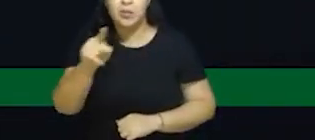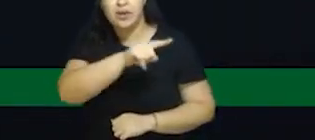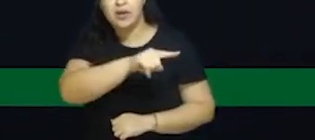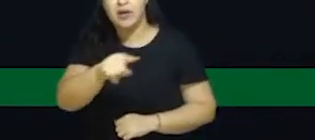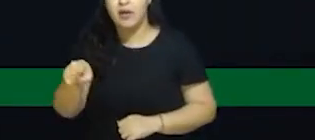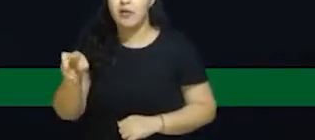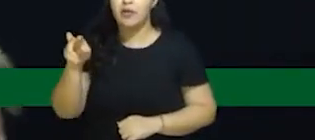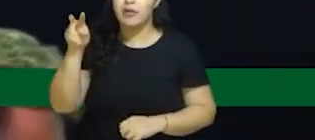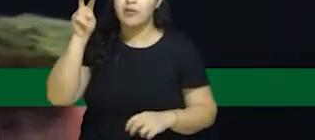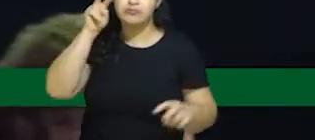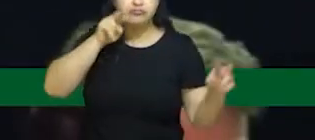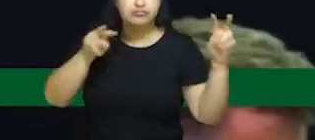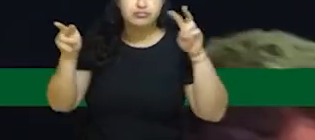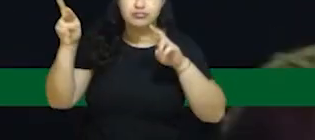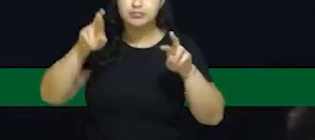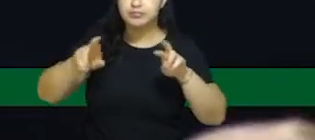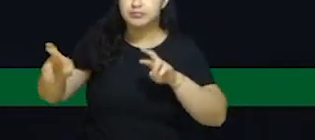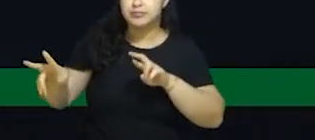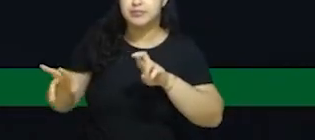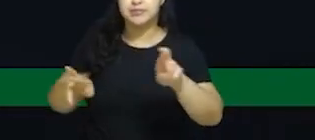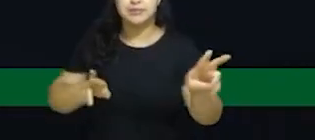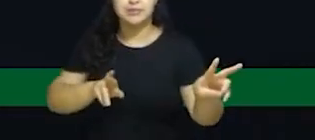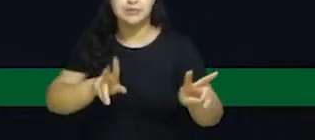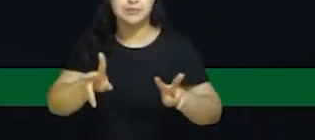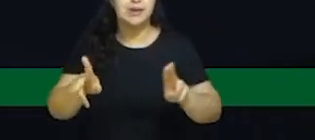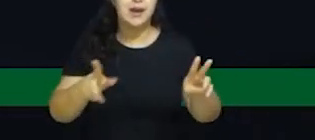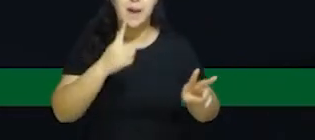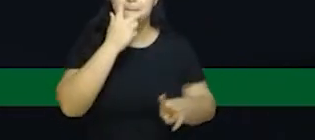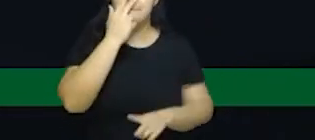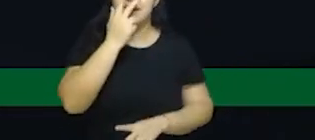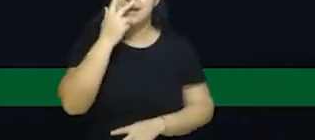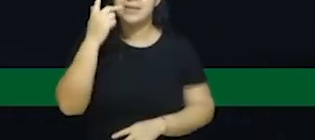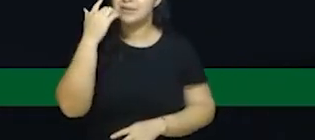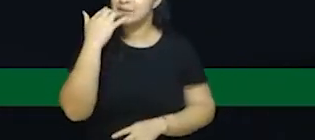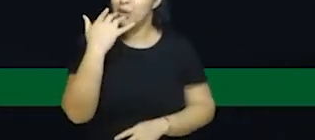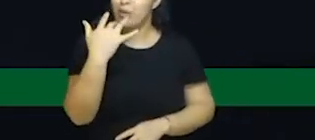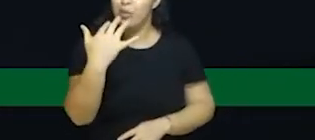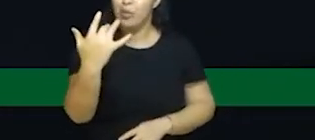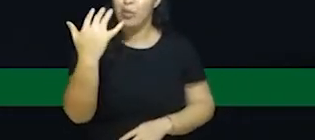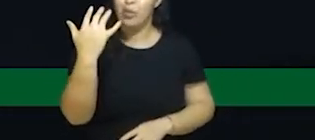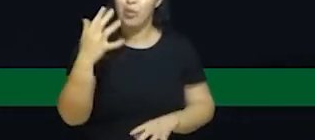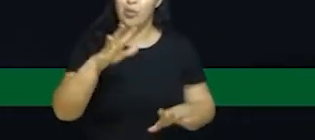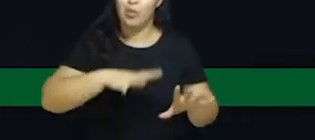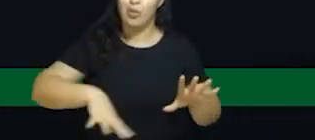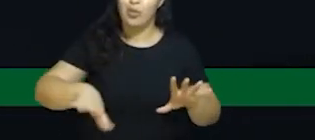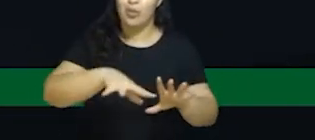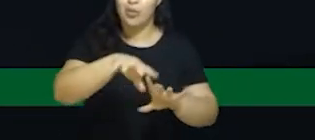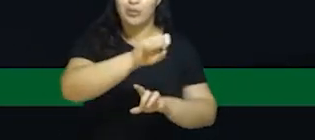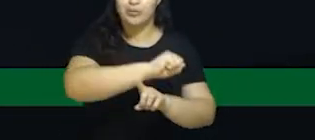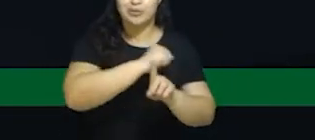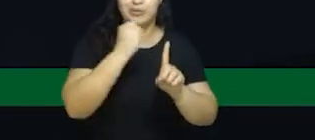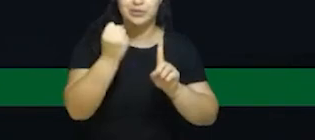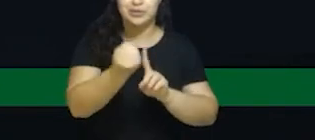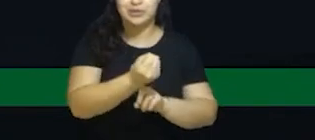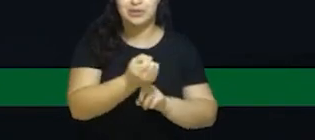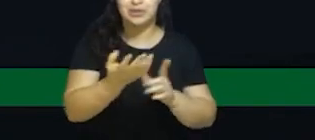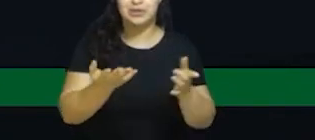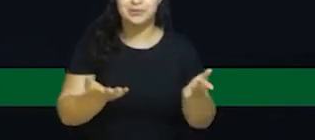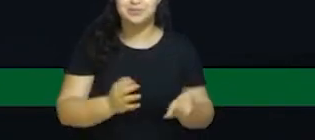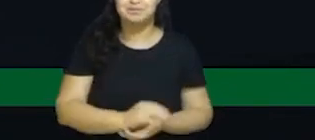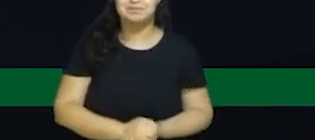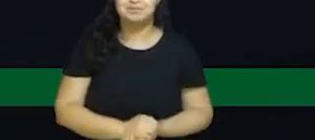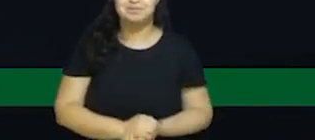com uma ação nesse colorido que é a nossa sociedade. É como se fosse um